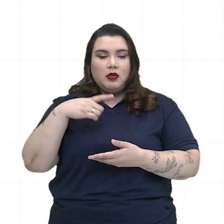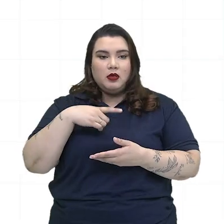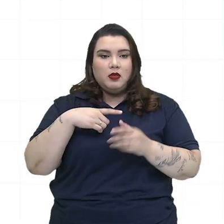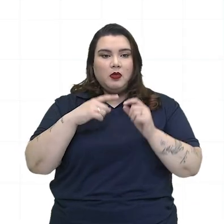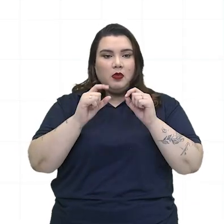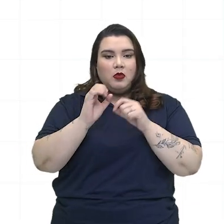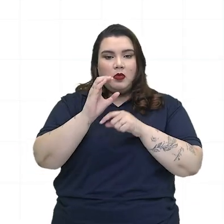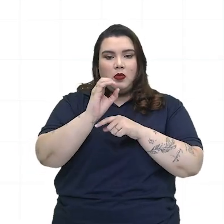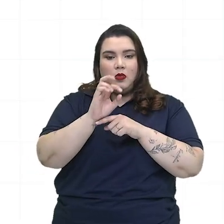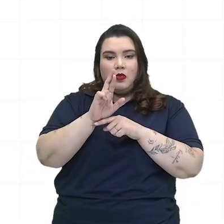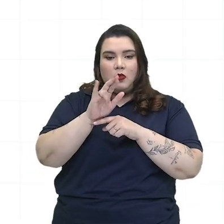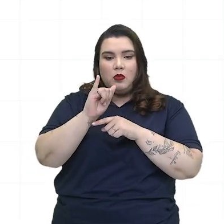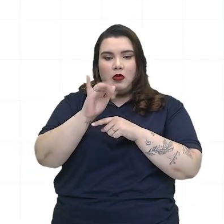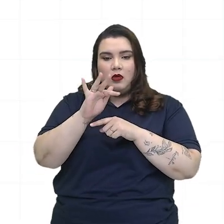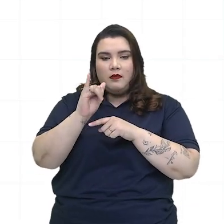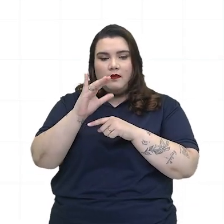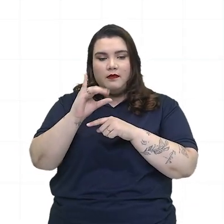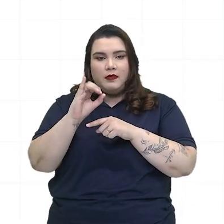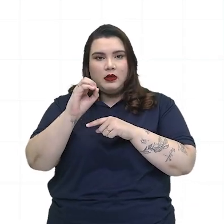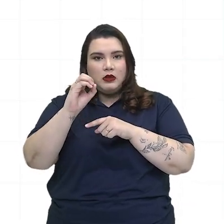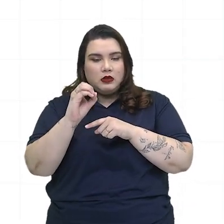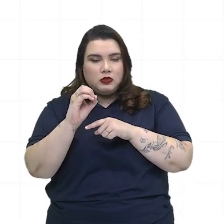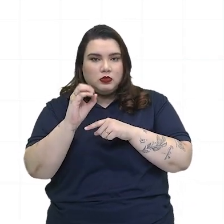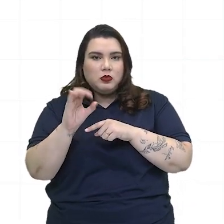né, uma membrana bem